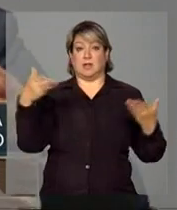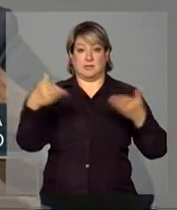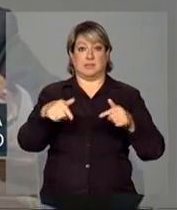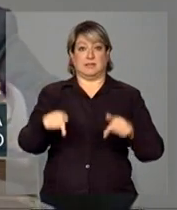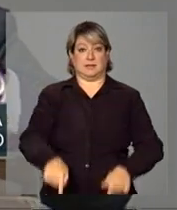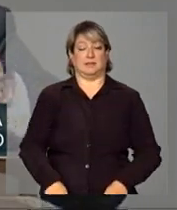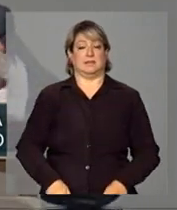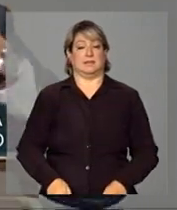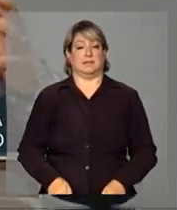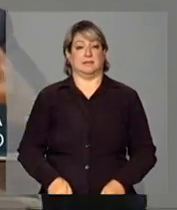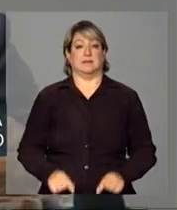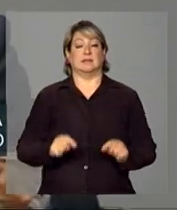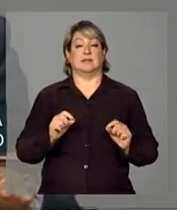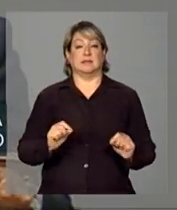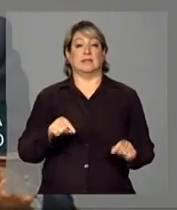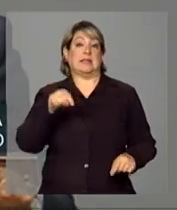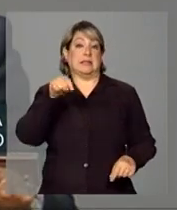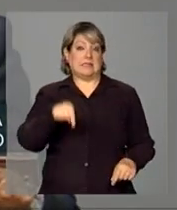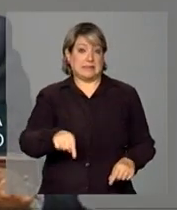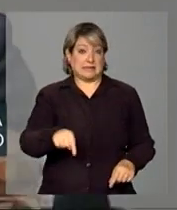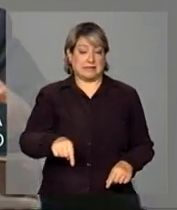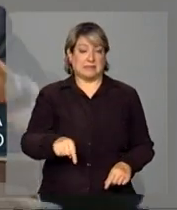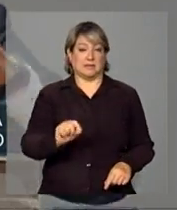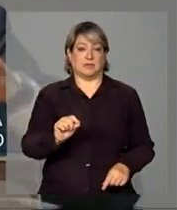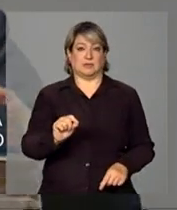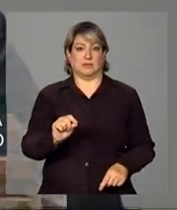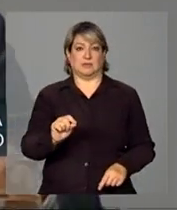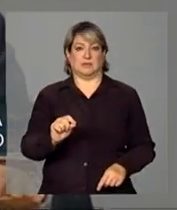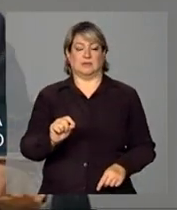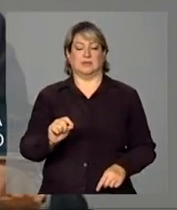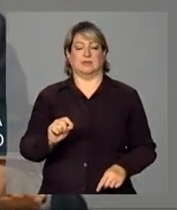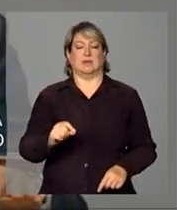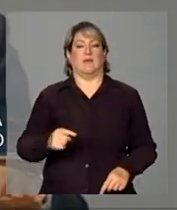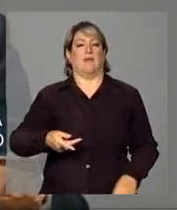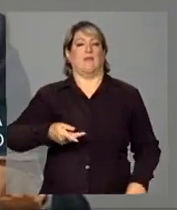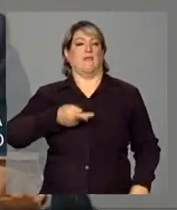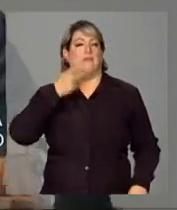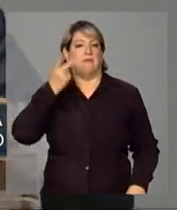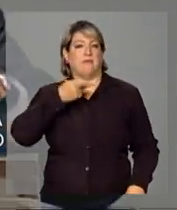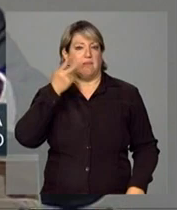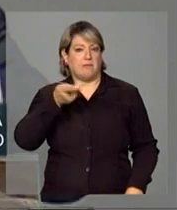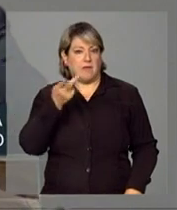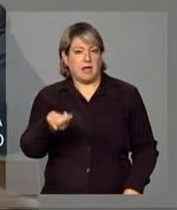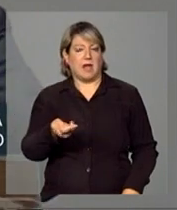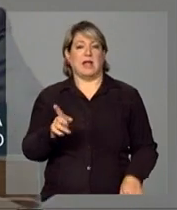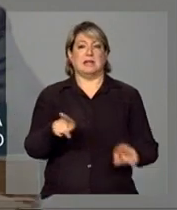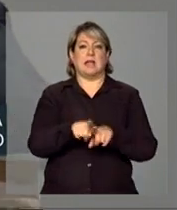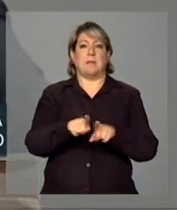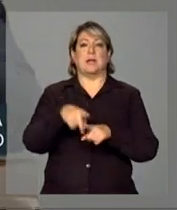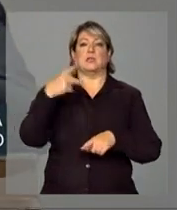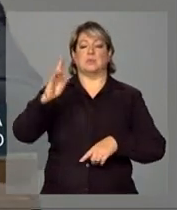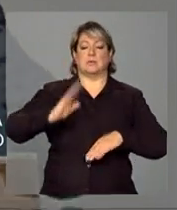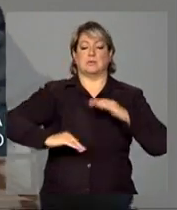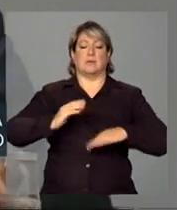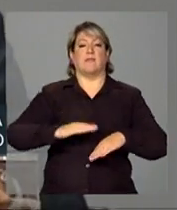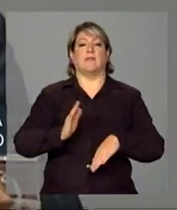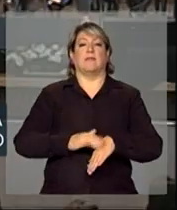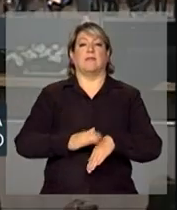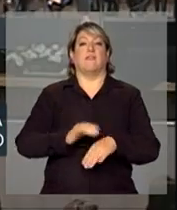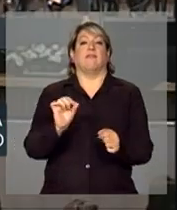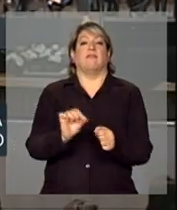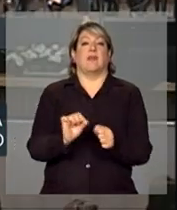e que verbaliza, não somente na sua fala, mas nos seus atos, atos como